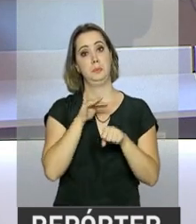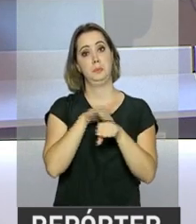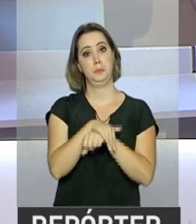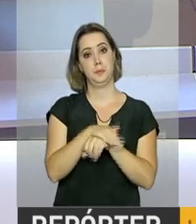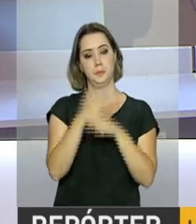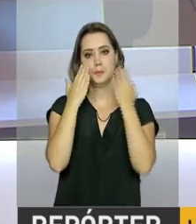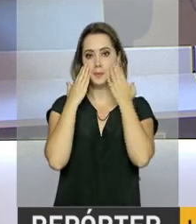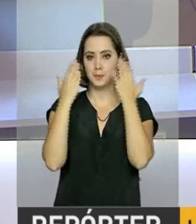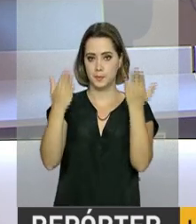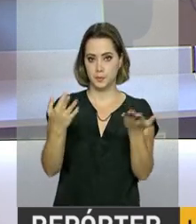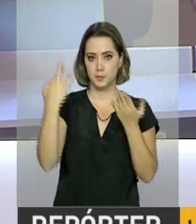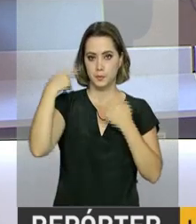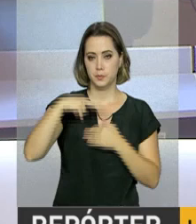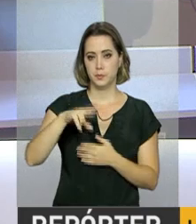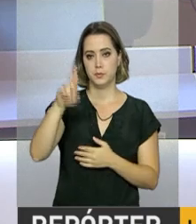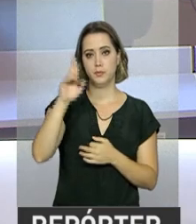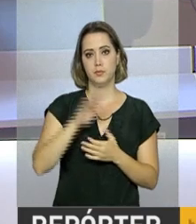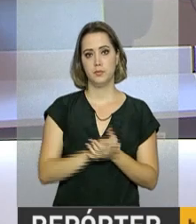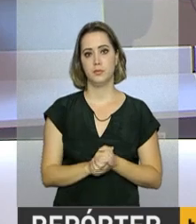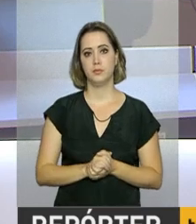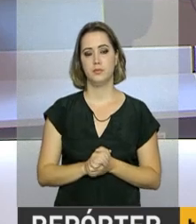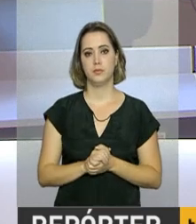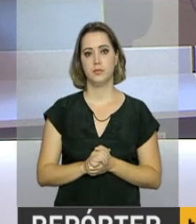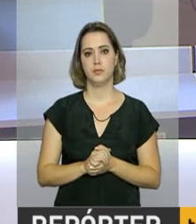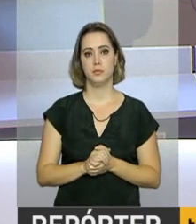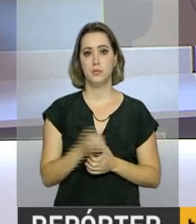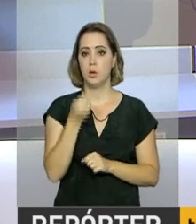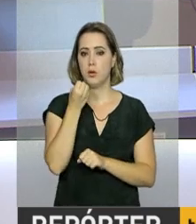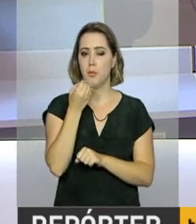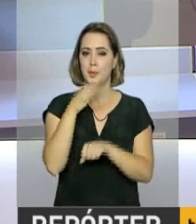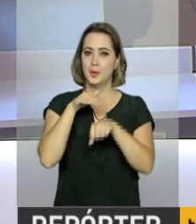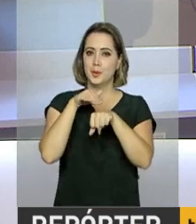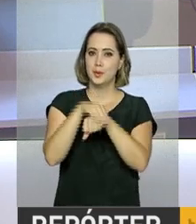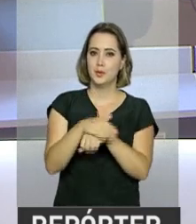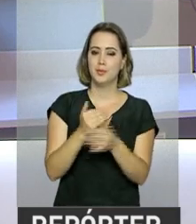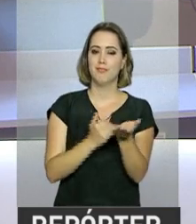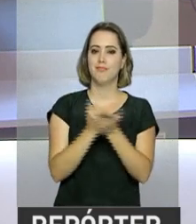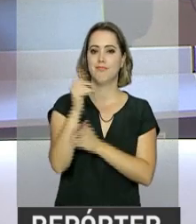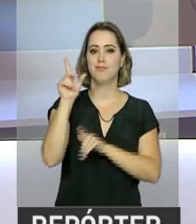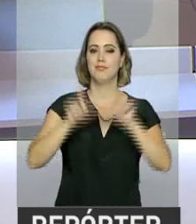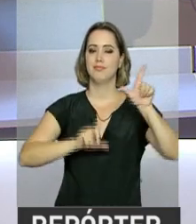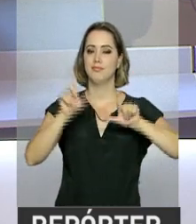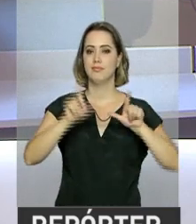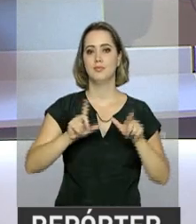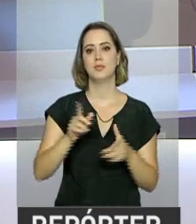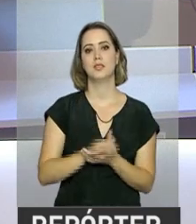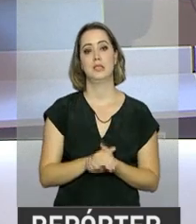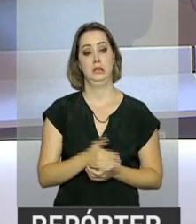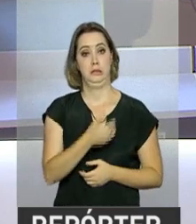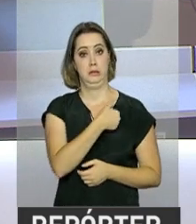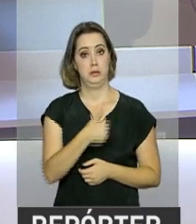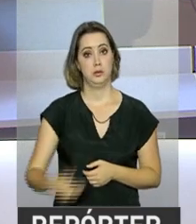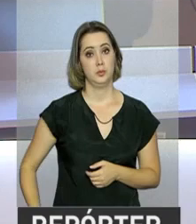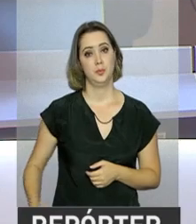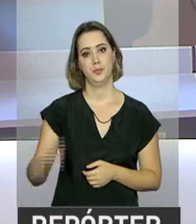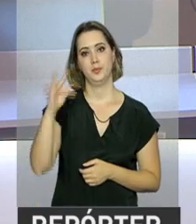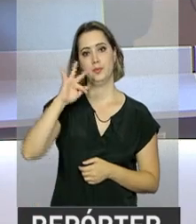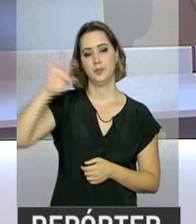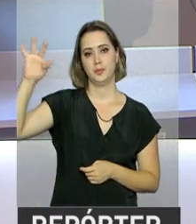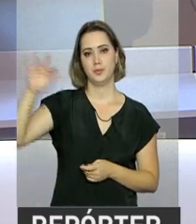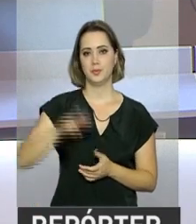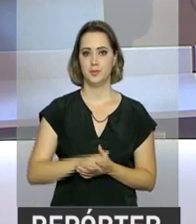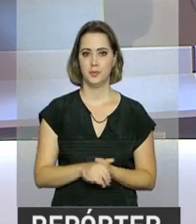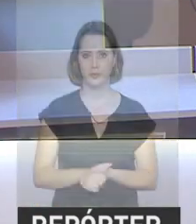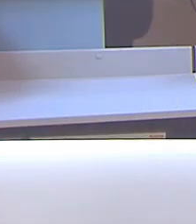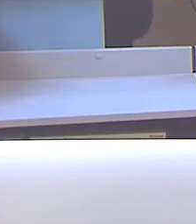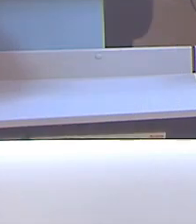7 da noite na próxima edição do repórter NBR uma boa noite para você continue com a gente aqui na NBR a TV do Governo